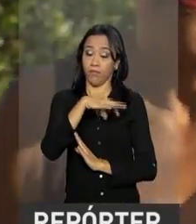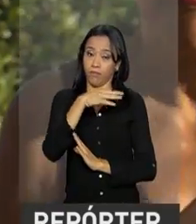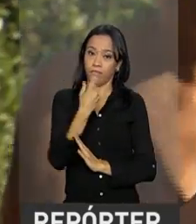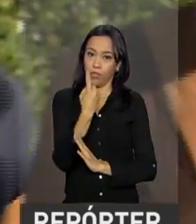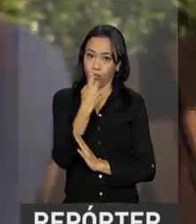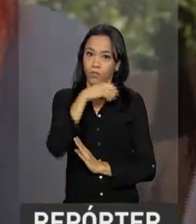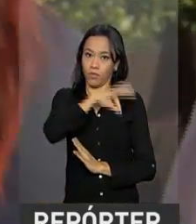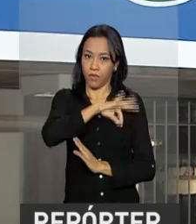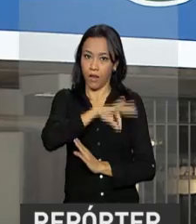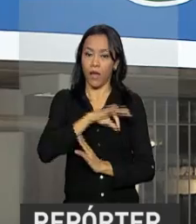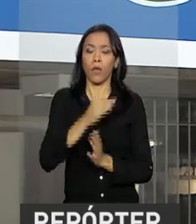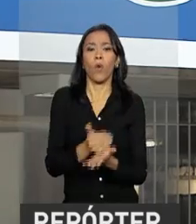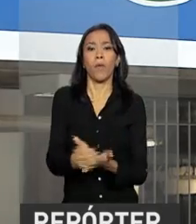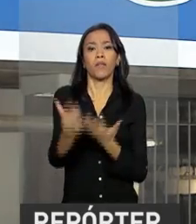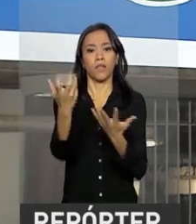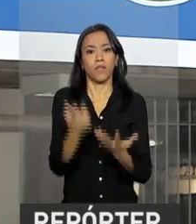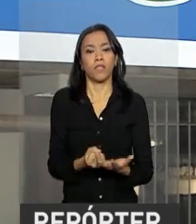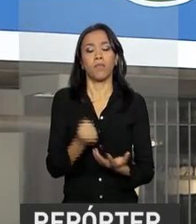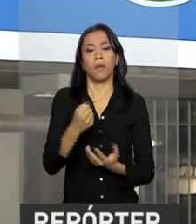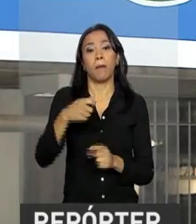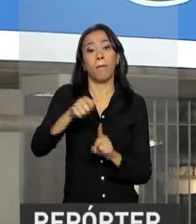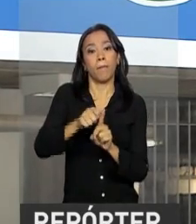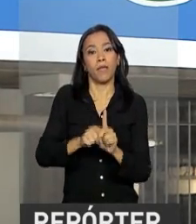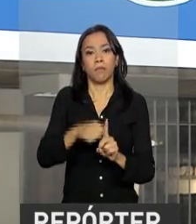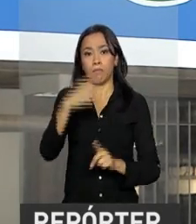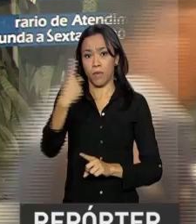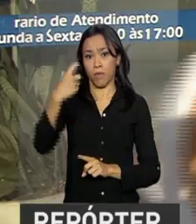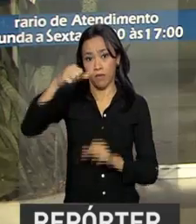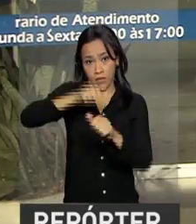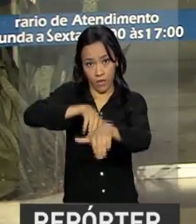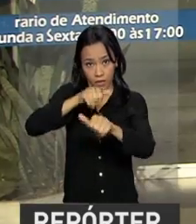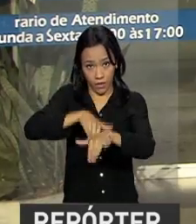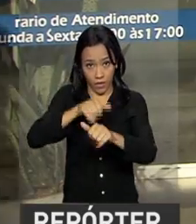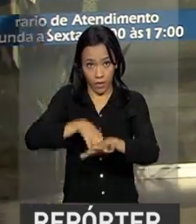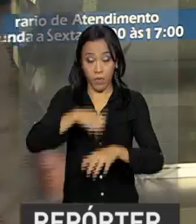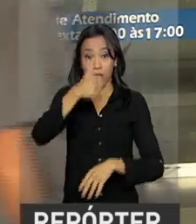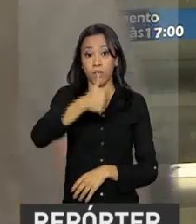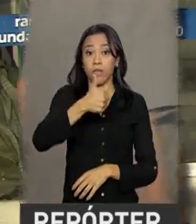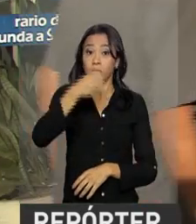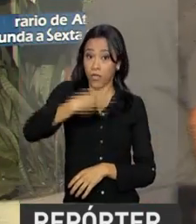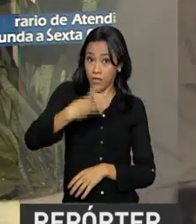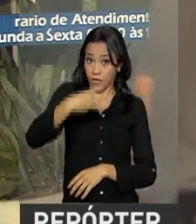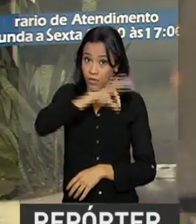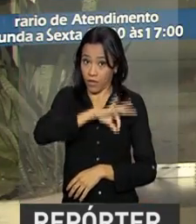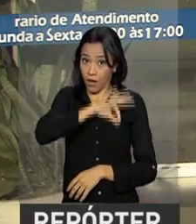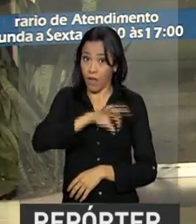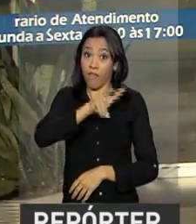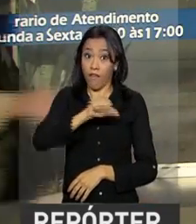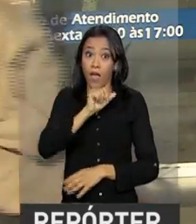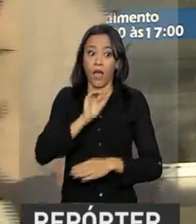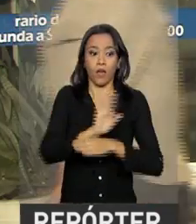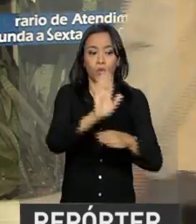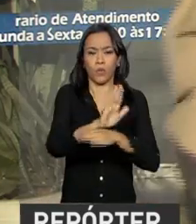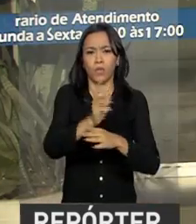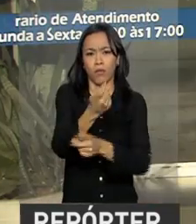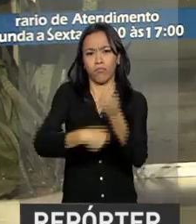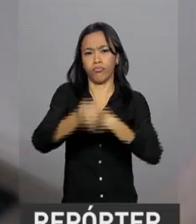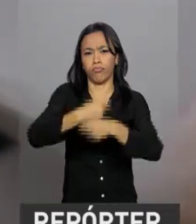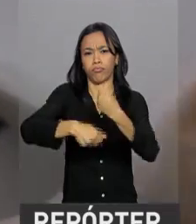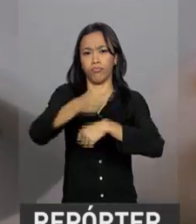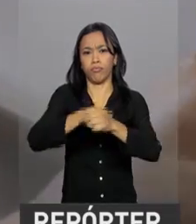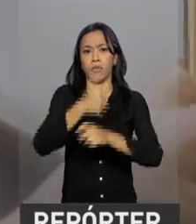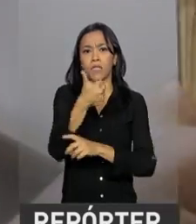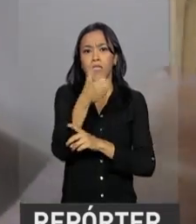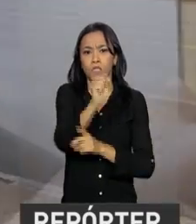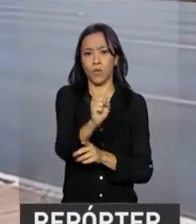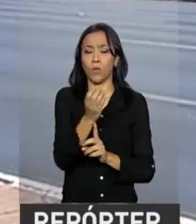primeiro de setembro o pagamento da primeira parcela do 13º pela previdência vai injetar na economia R bilhões